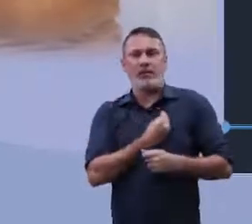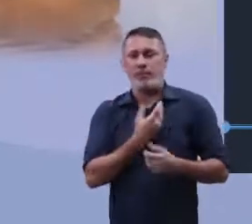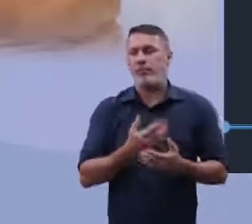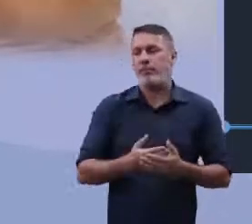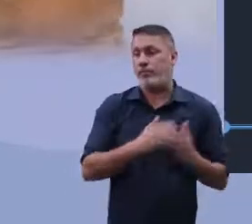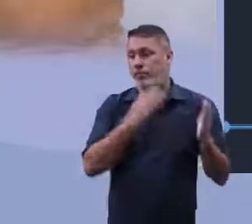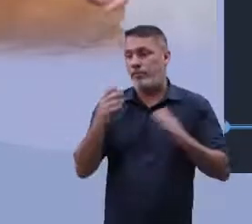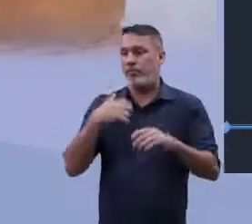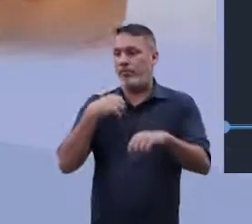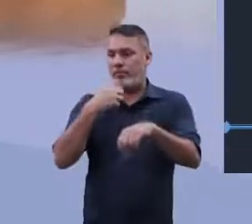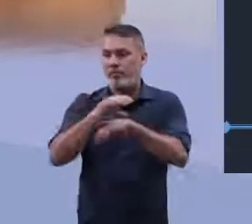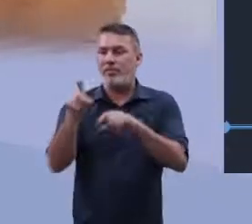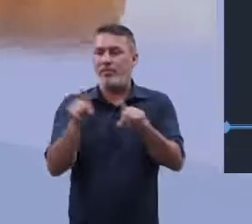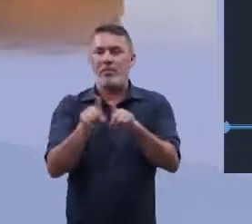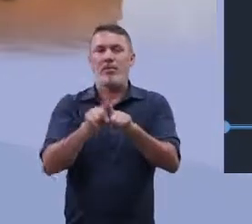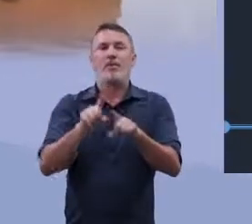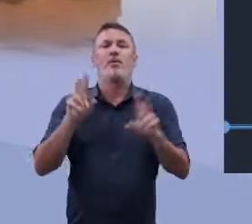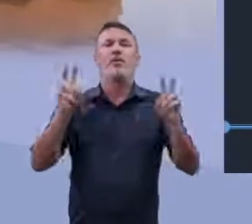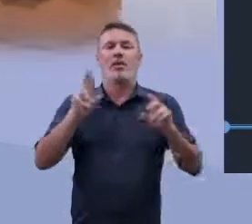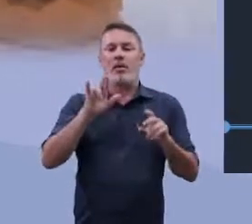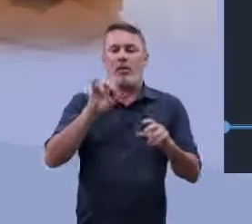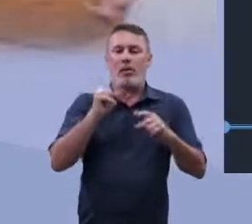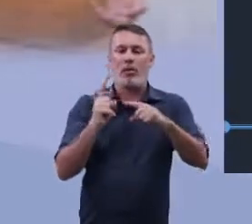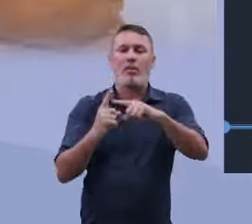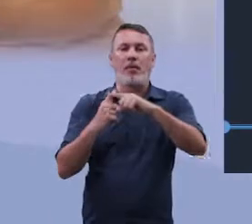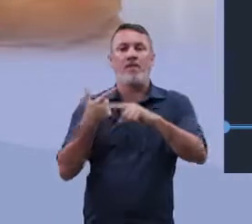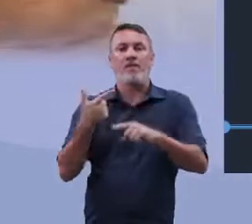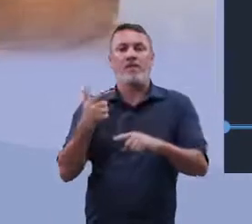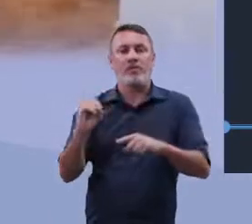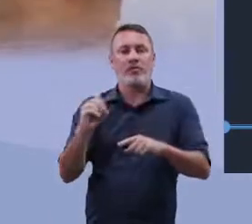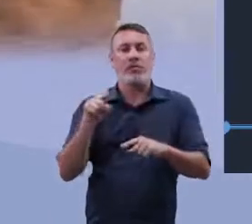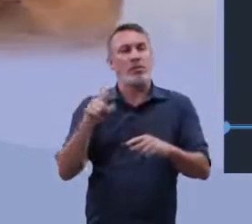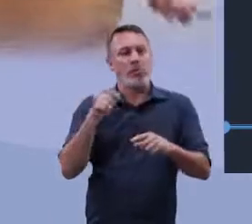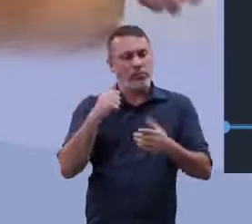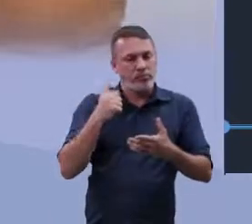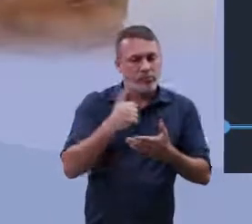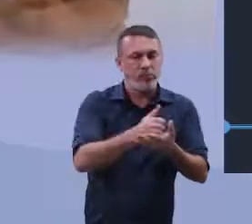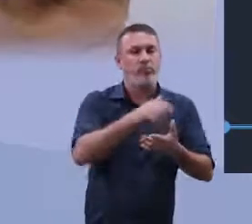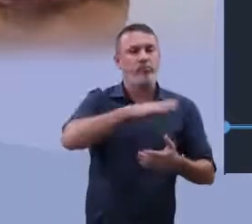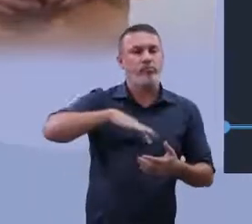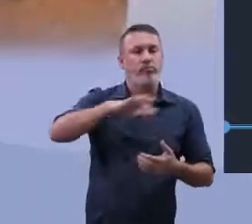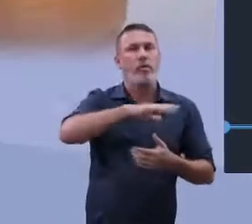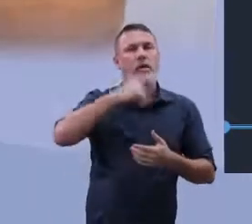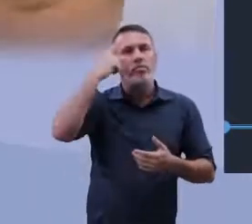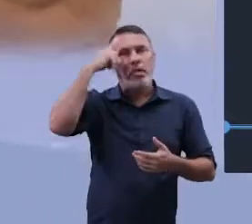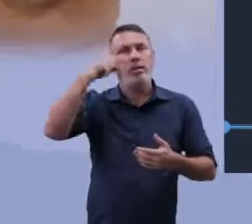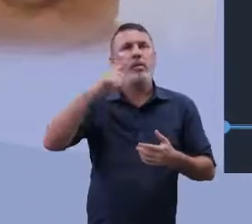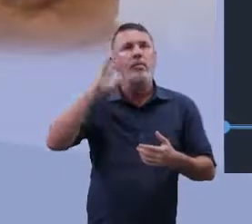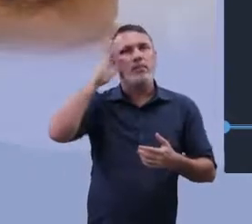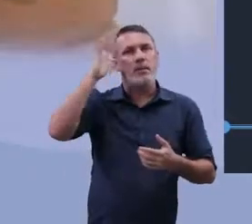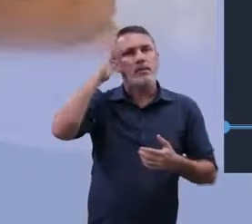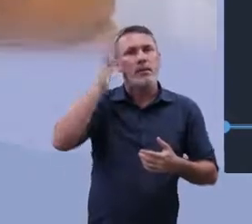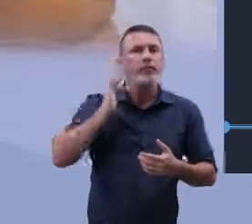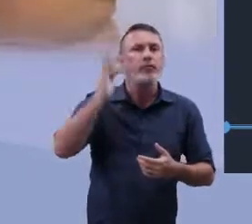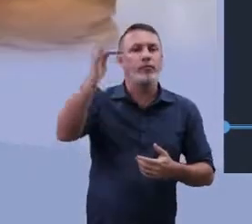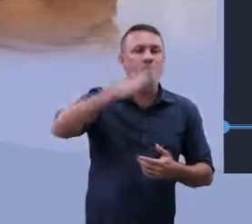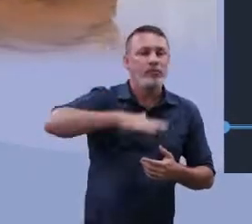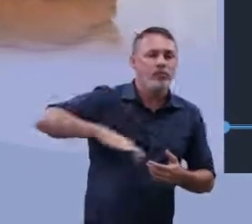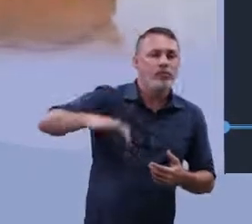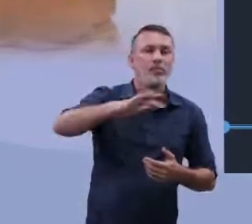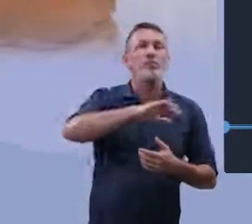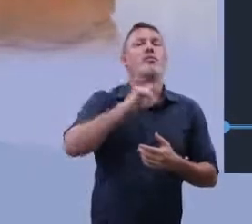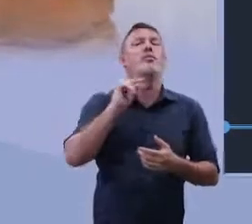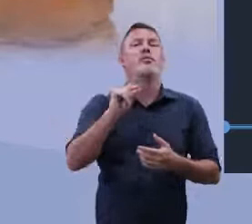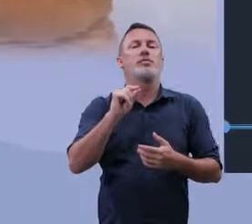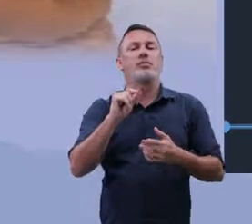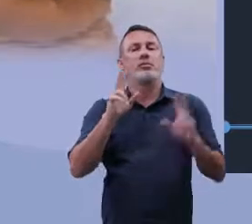logo existo. Falei com vocês mais uma vez sobre a Rio como que ela pode auxiliar, trabalhar nessa ideia, pensar